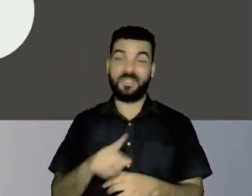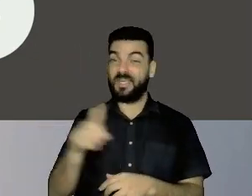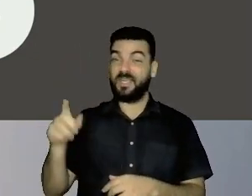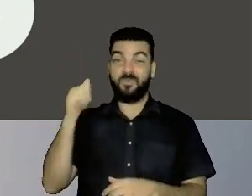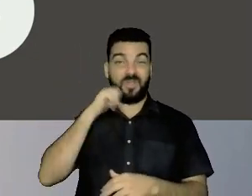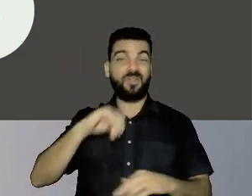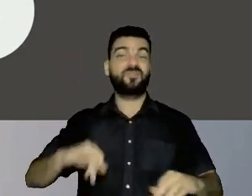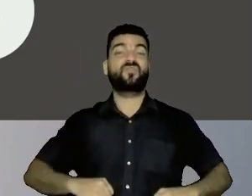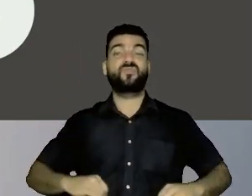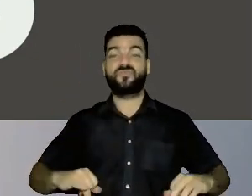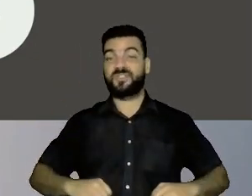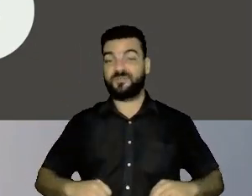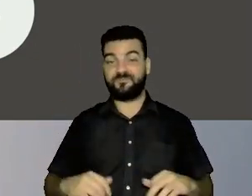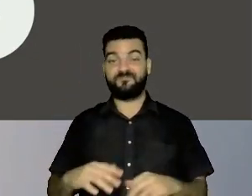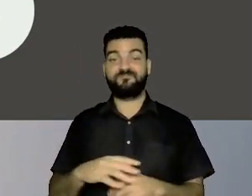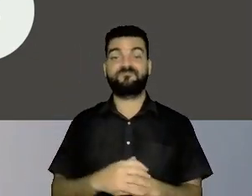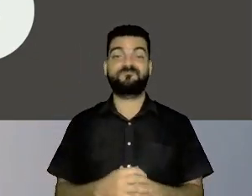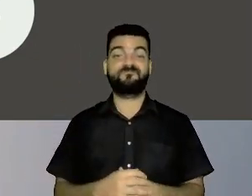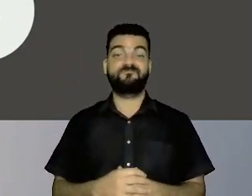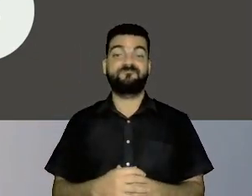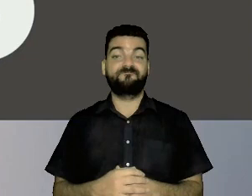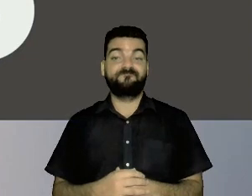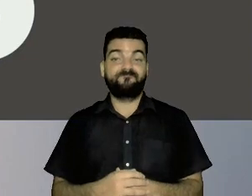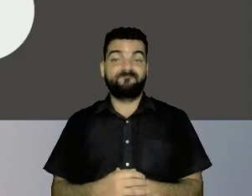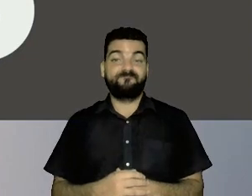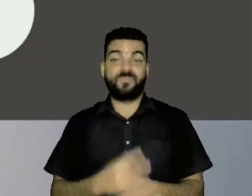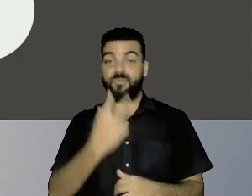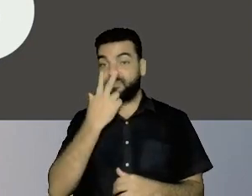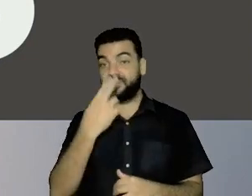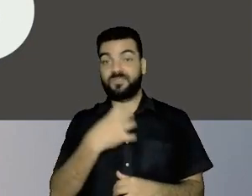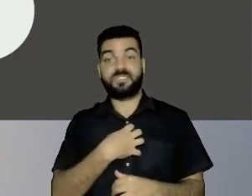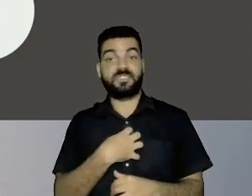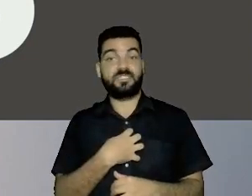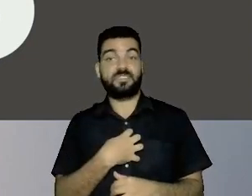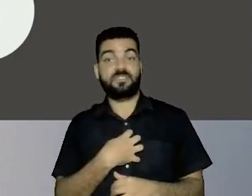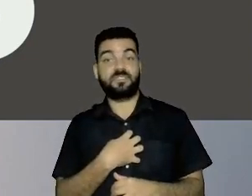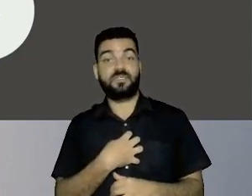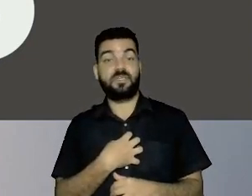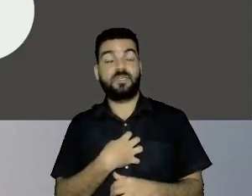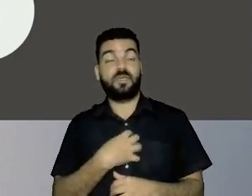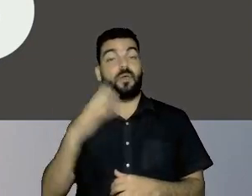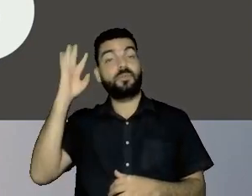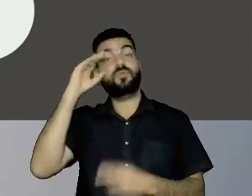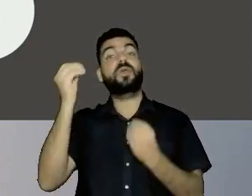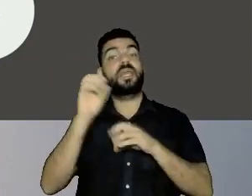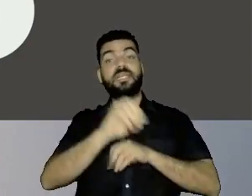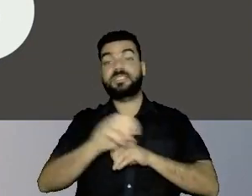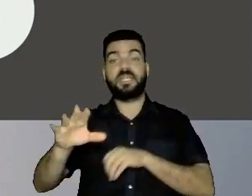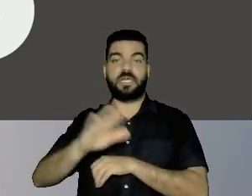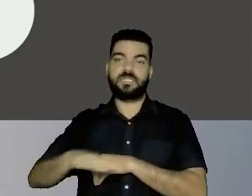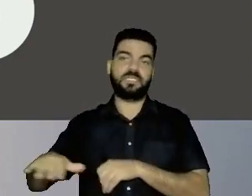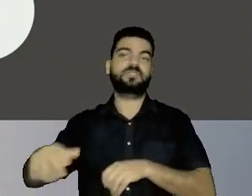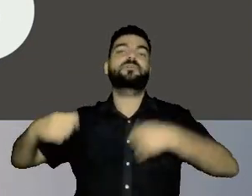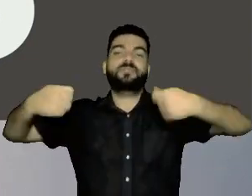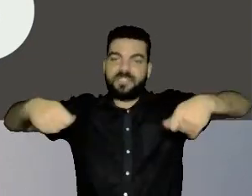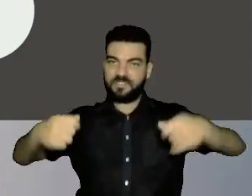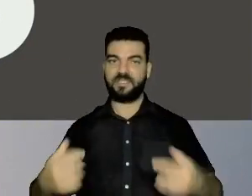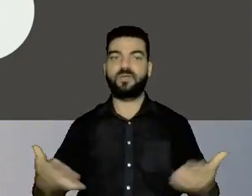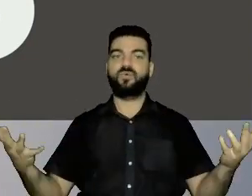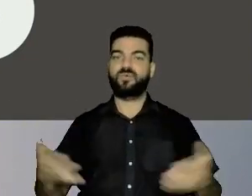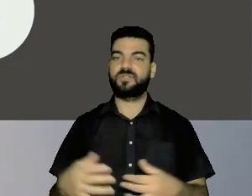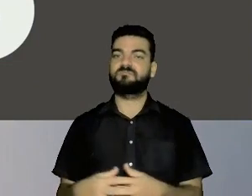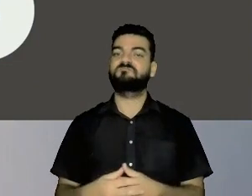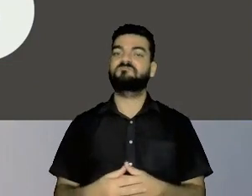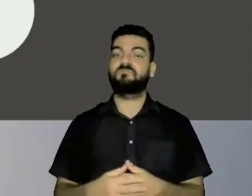público, e na raiz dos problemas em que as mulheres enfrentam no espaço público. Então, acho que uma coisa que a gente